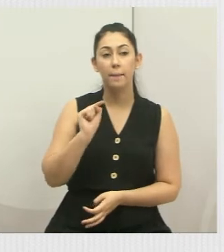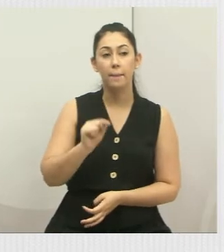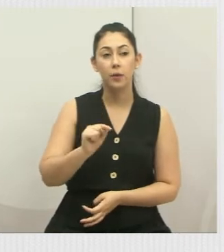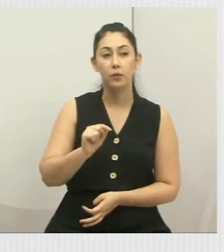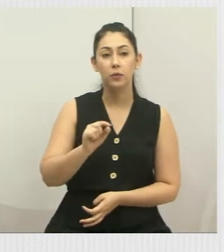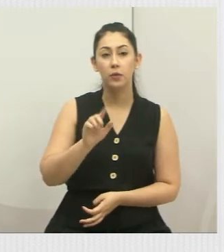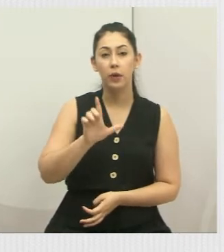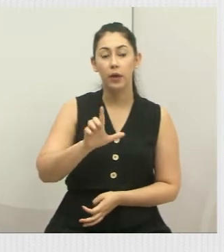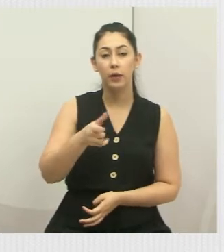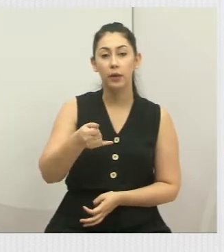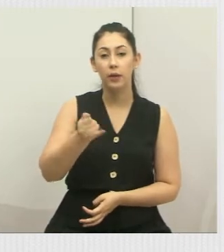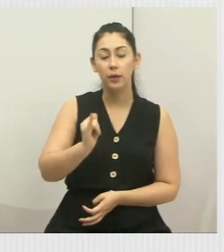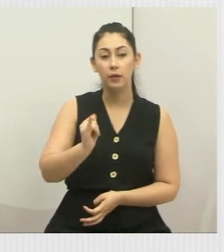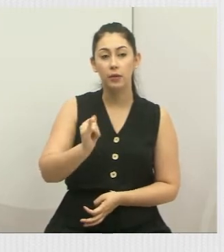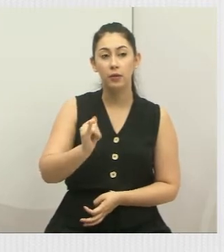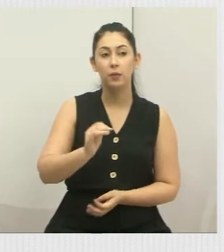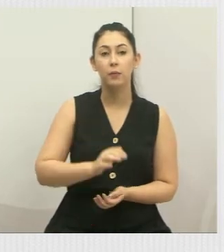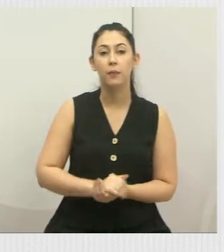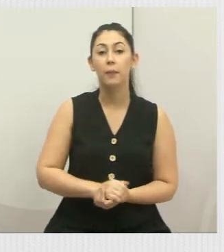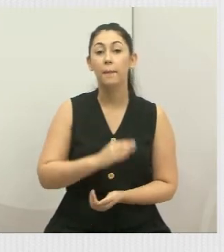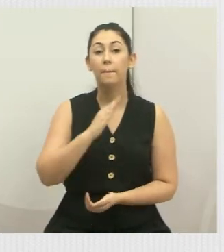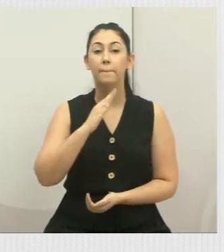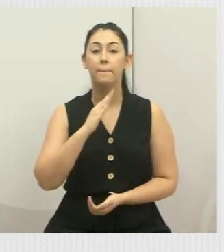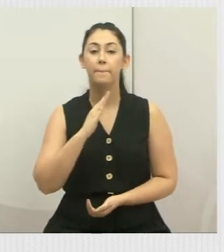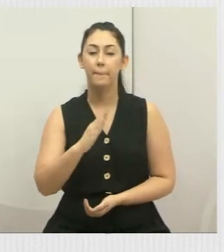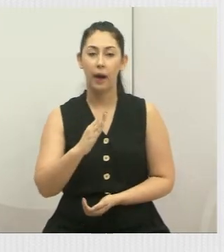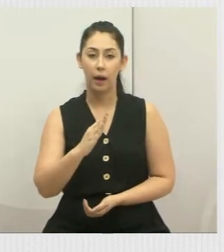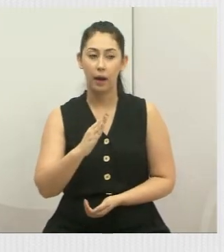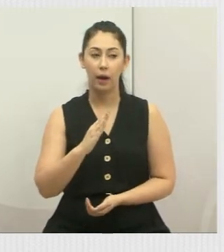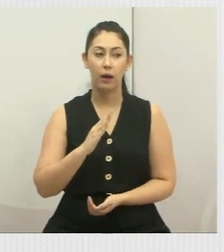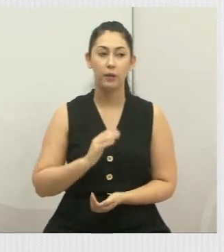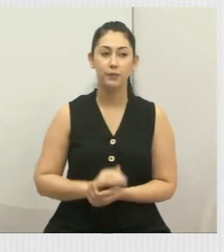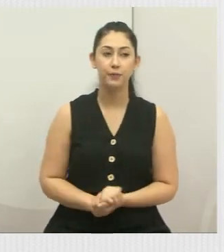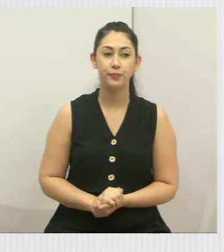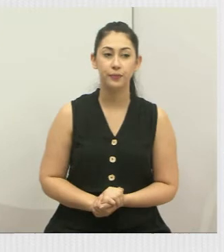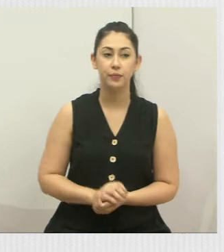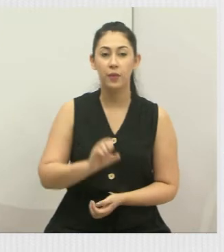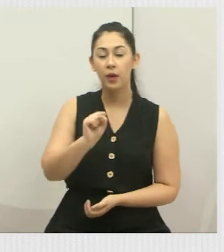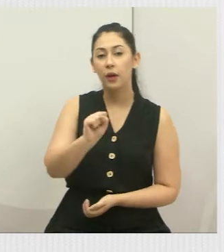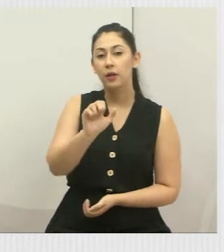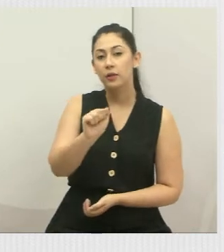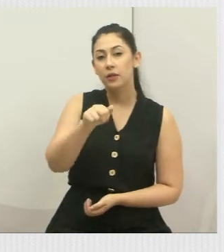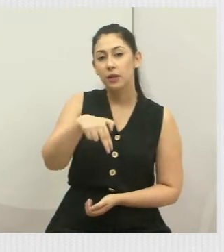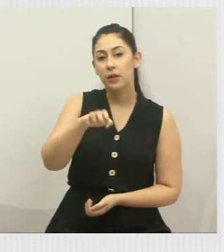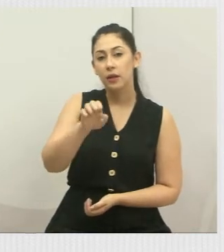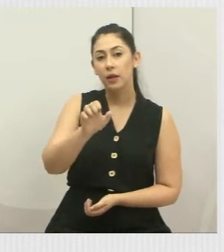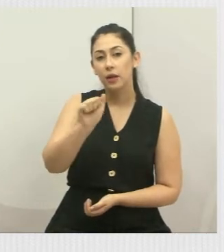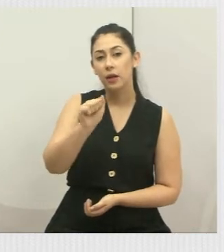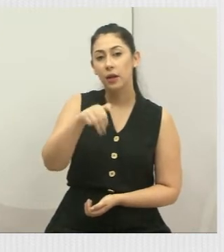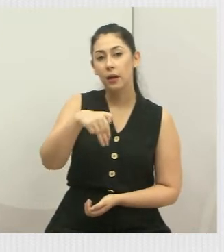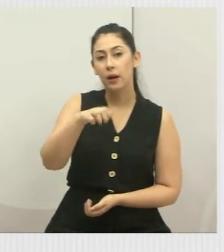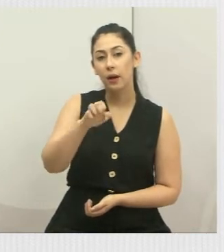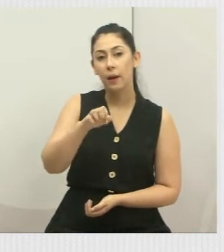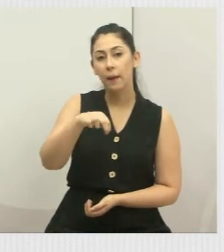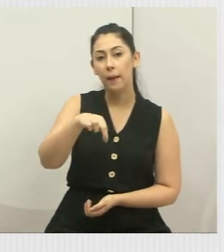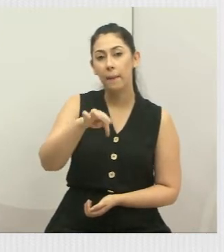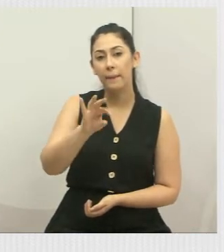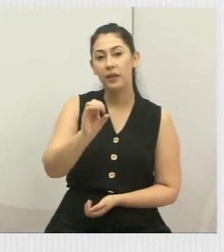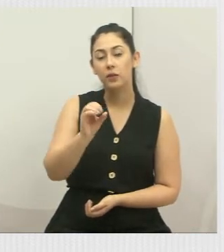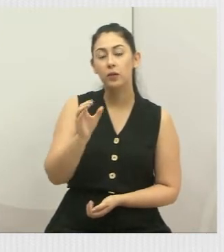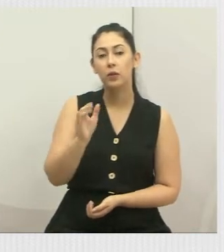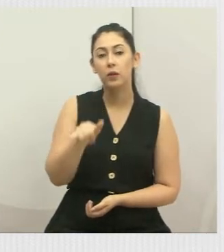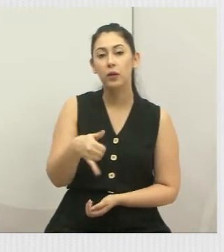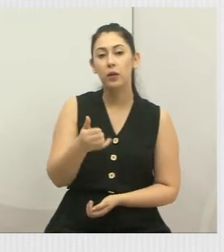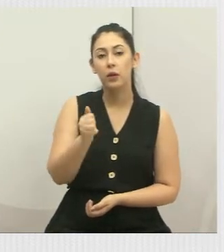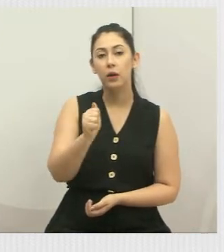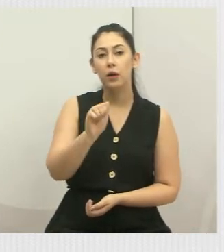bit.ly/de divisão Saneamento Jacareí, tudo